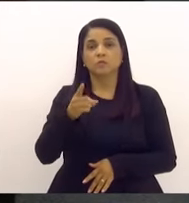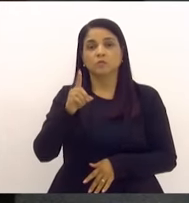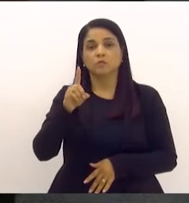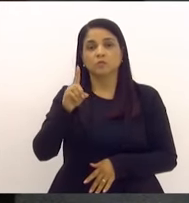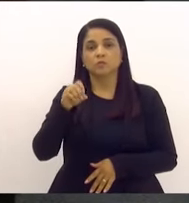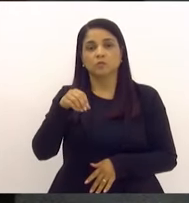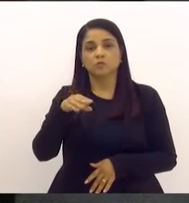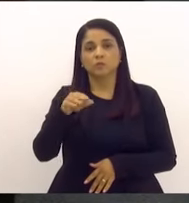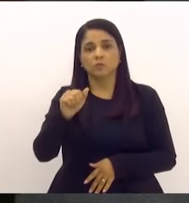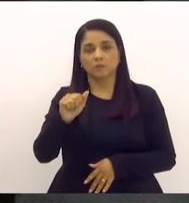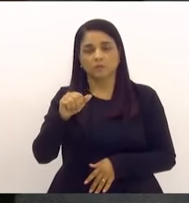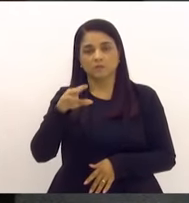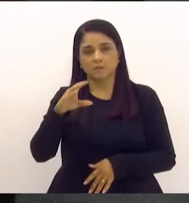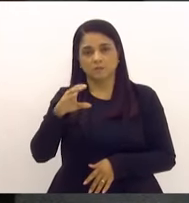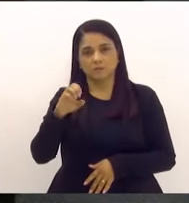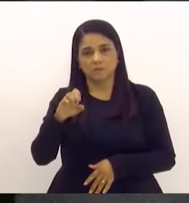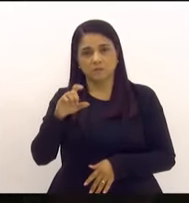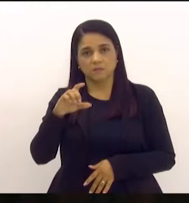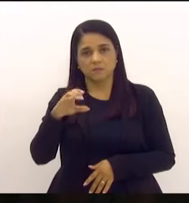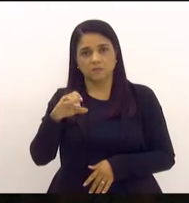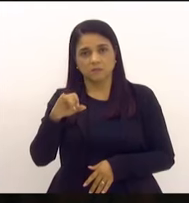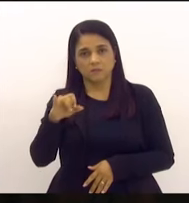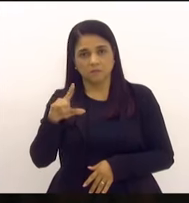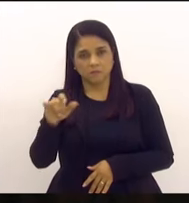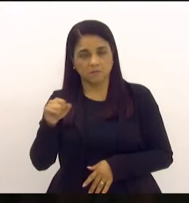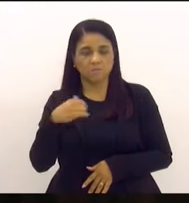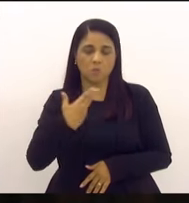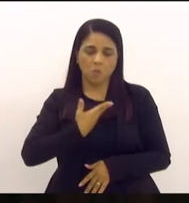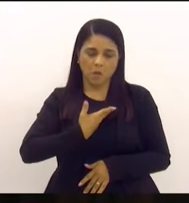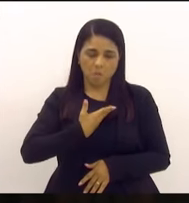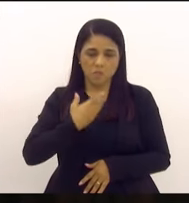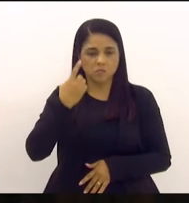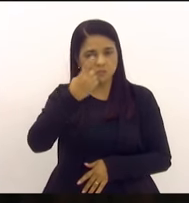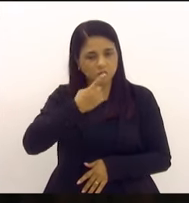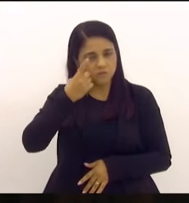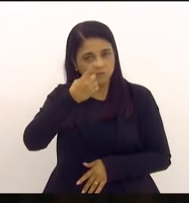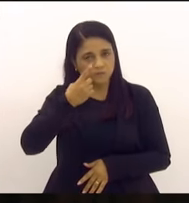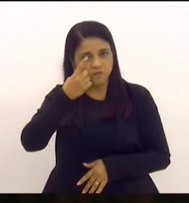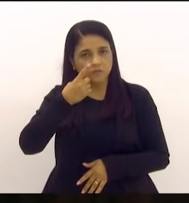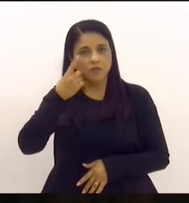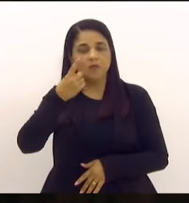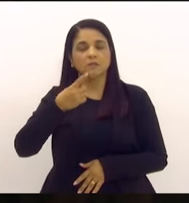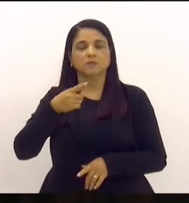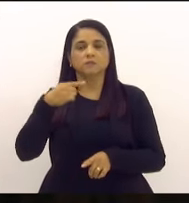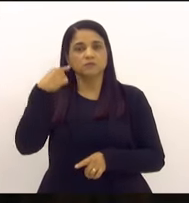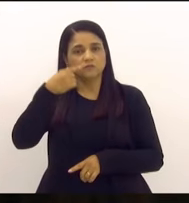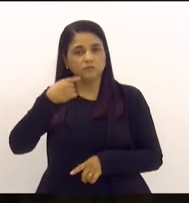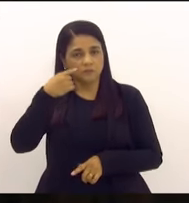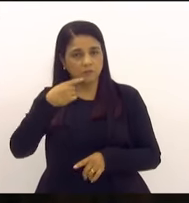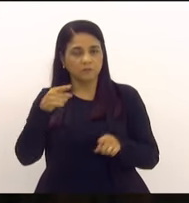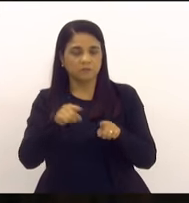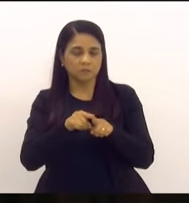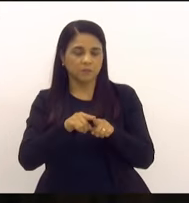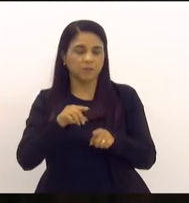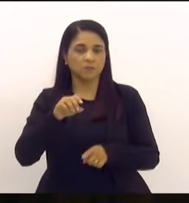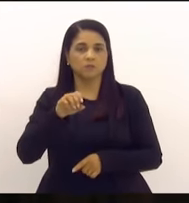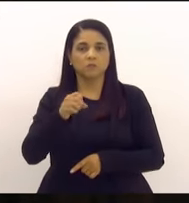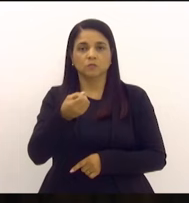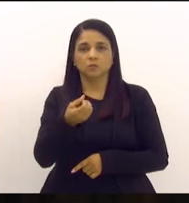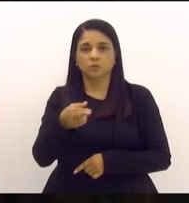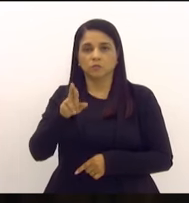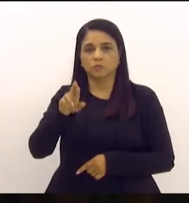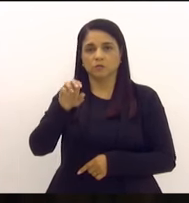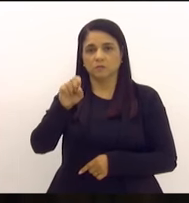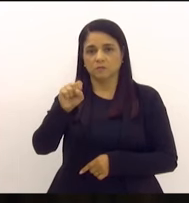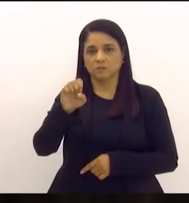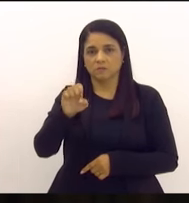certeza. Externamos ao companheiro, presidente. Meu grande amigo também de advocacia, doutor Sérgio, e ao próprio desembargador do Egrégio Tribunal